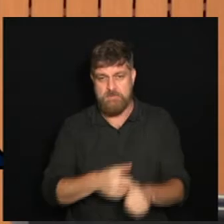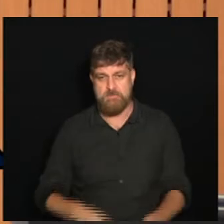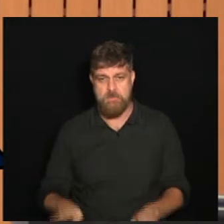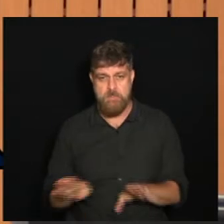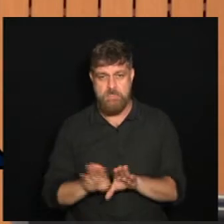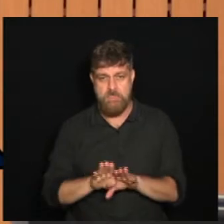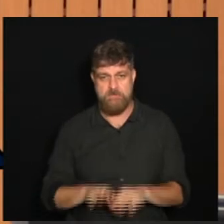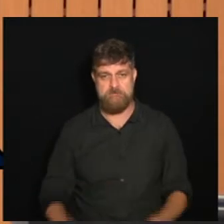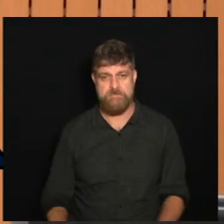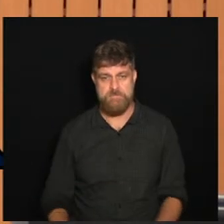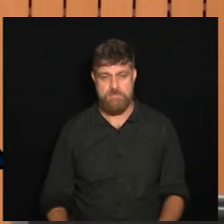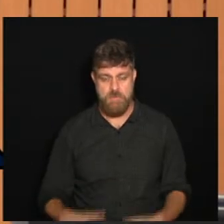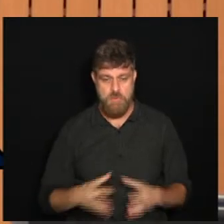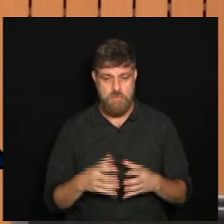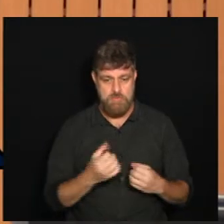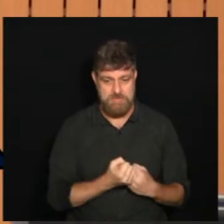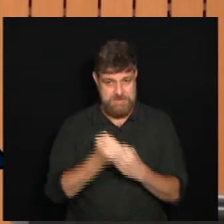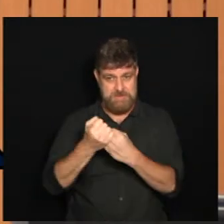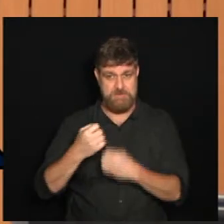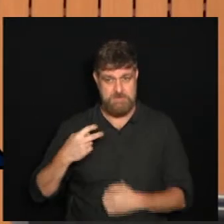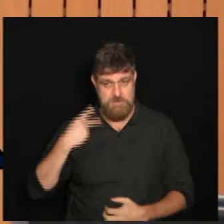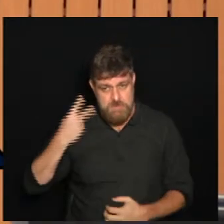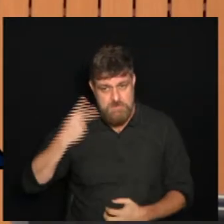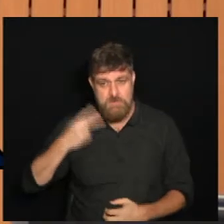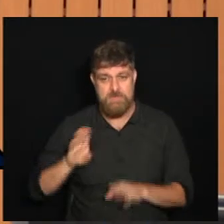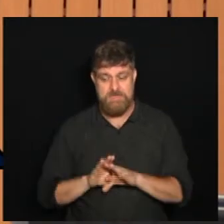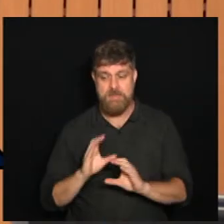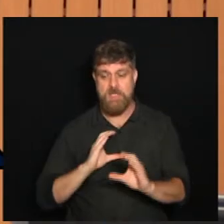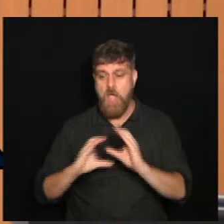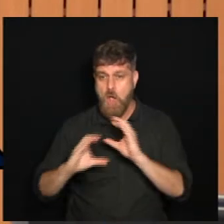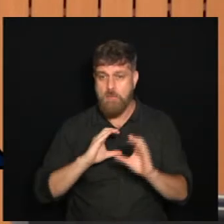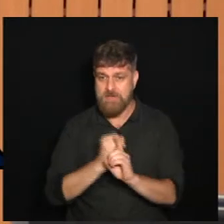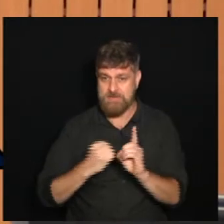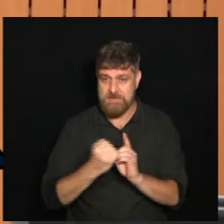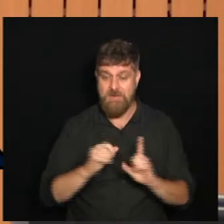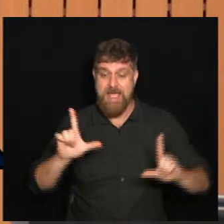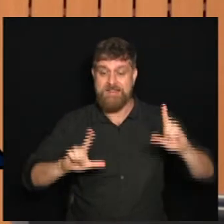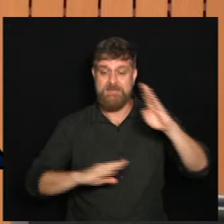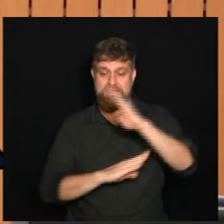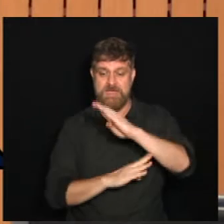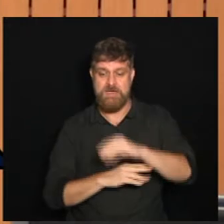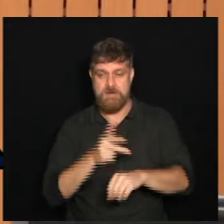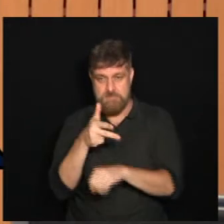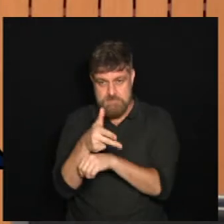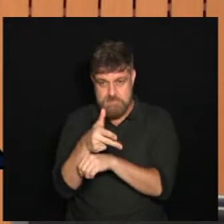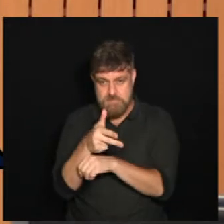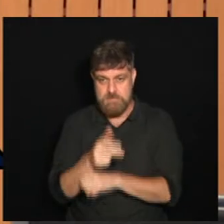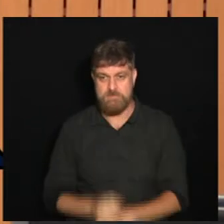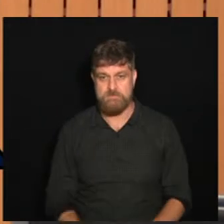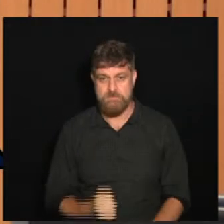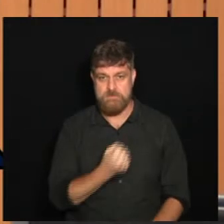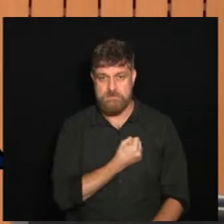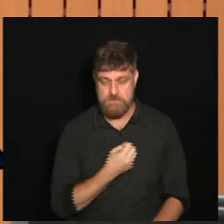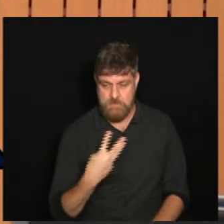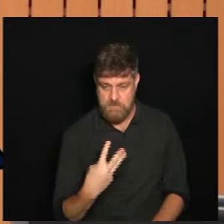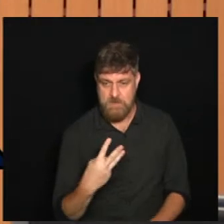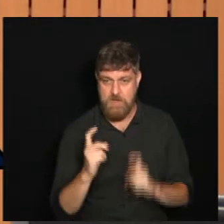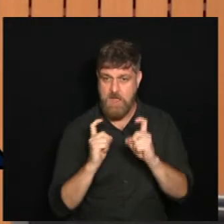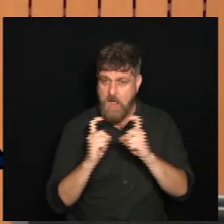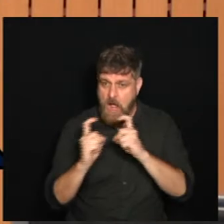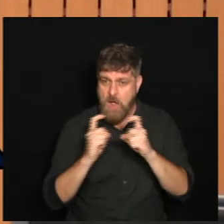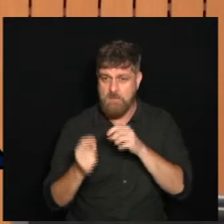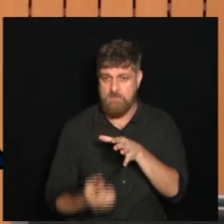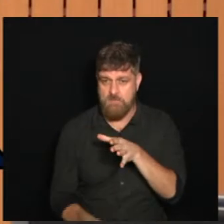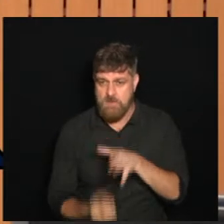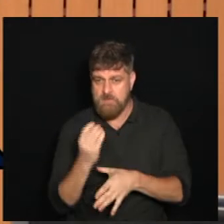pelos órgãos de assessoramento legislativo e de comunicação social através da TV Câmara. Artigo 3º. As reuniões realizadas